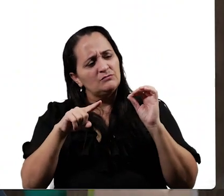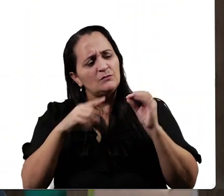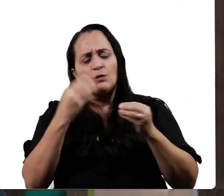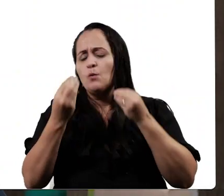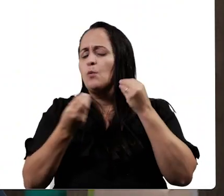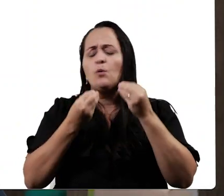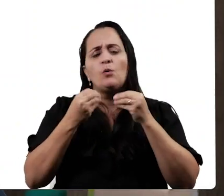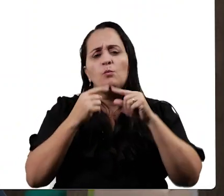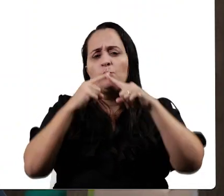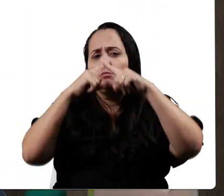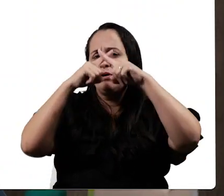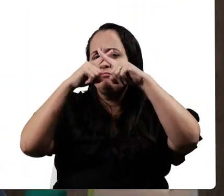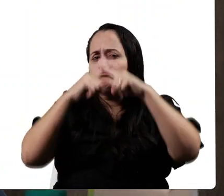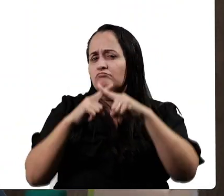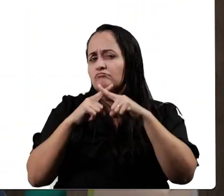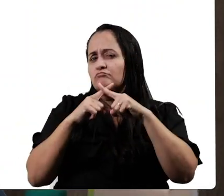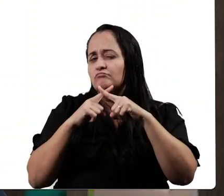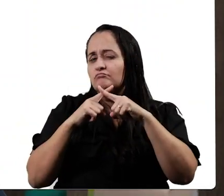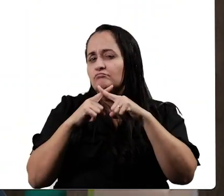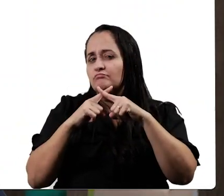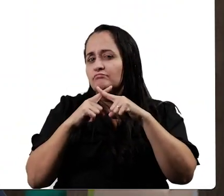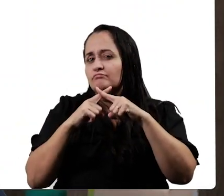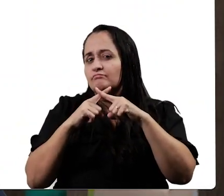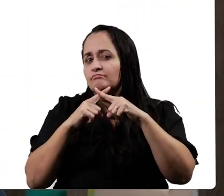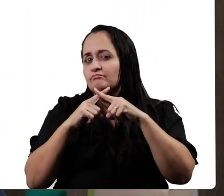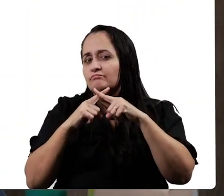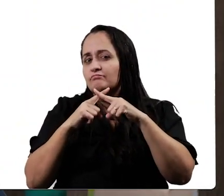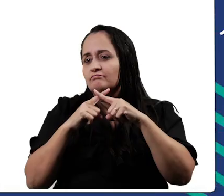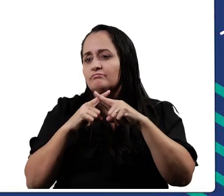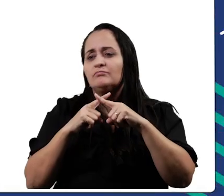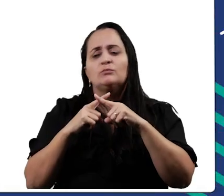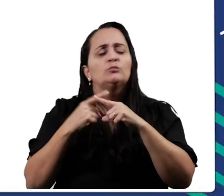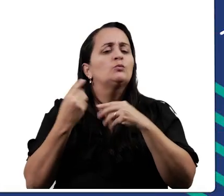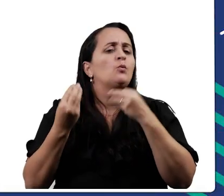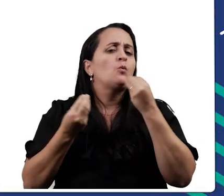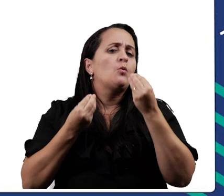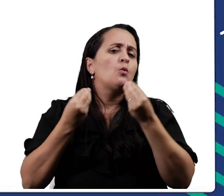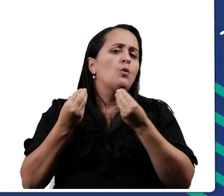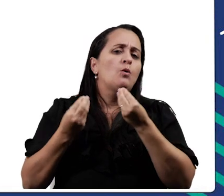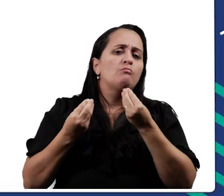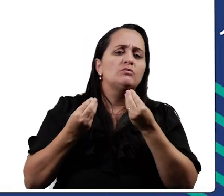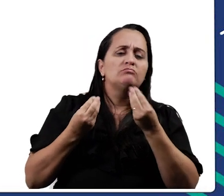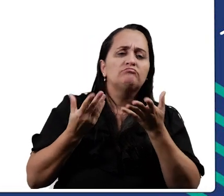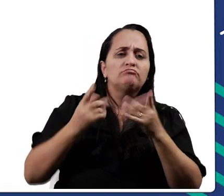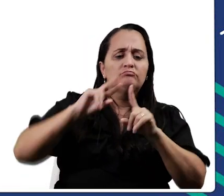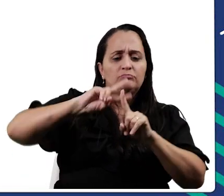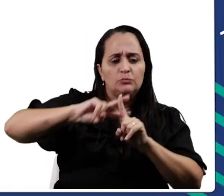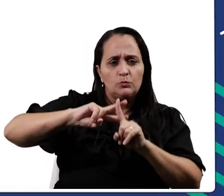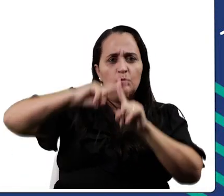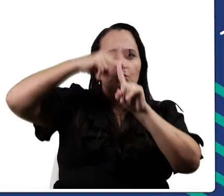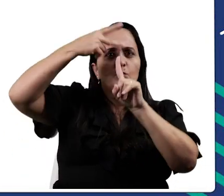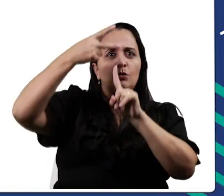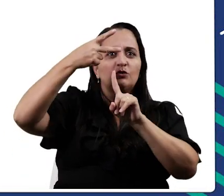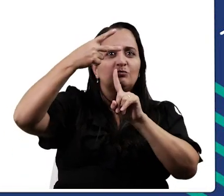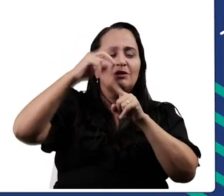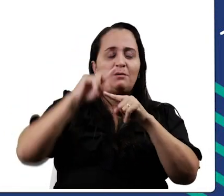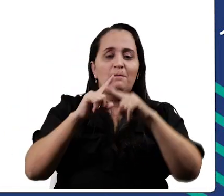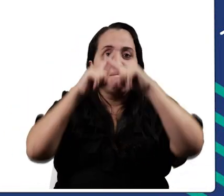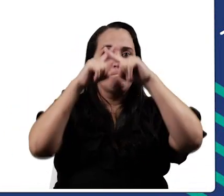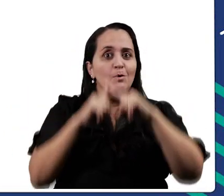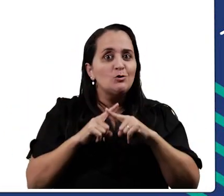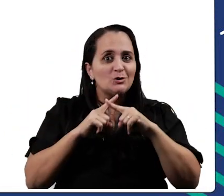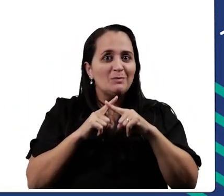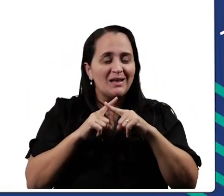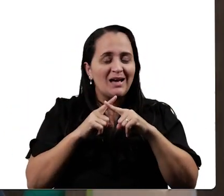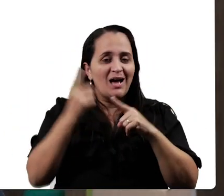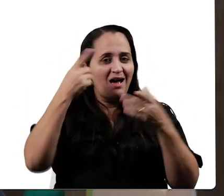a multiplicação Vamos aprender com um jogo lá vamos multiplicar revisar